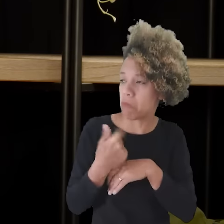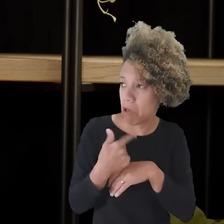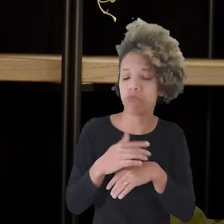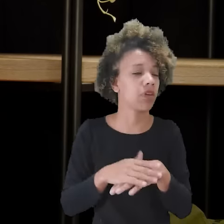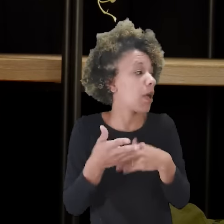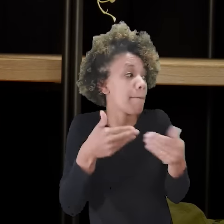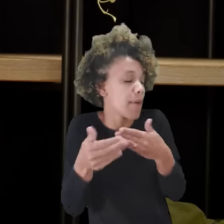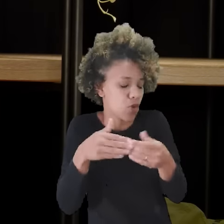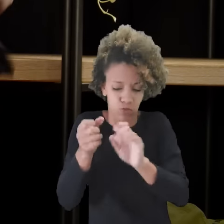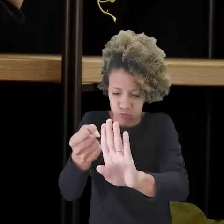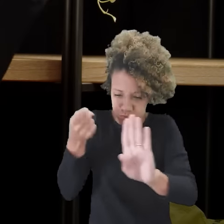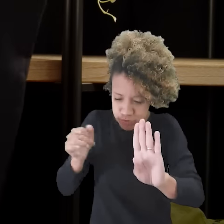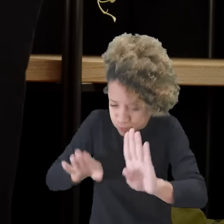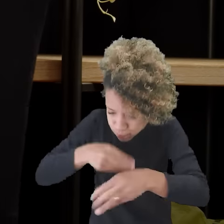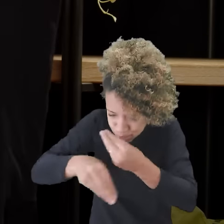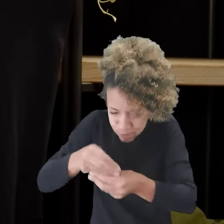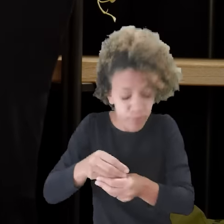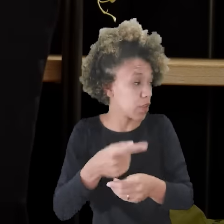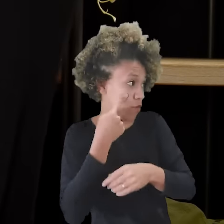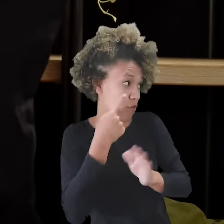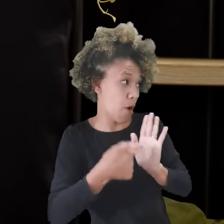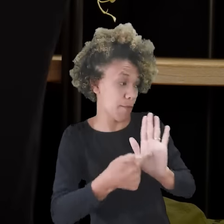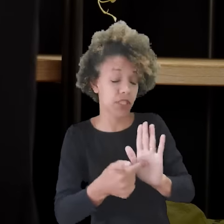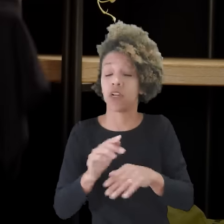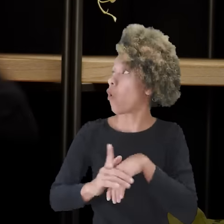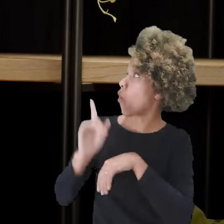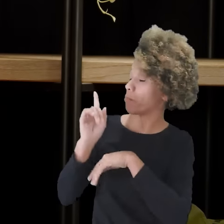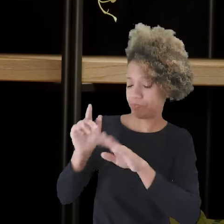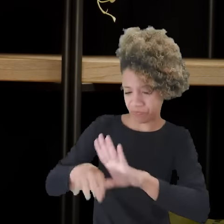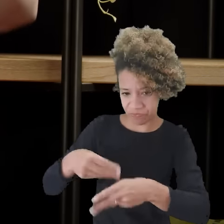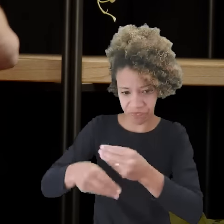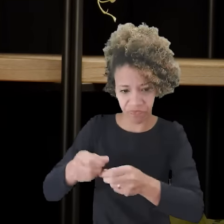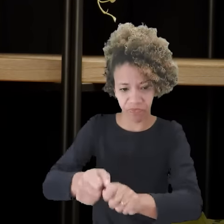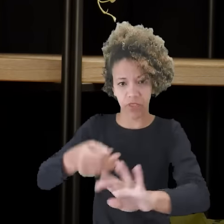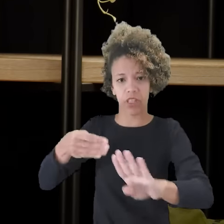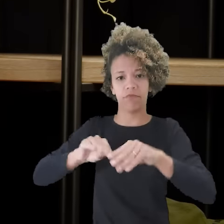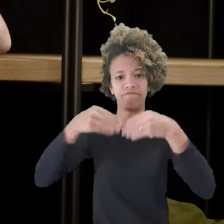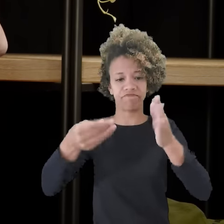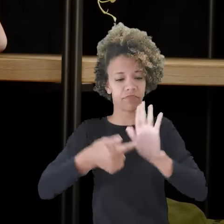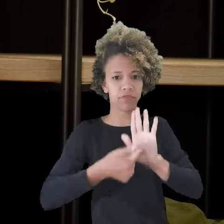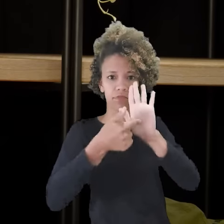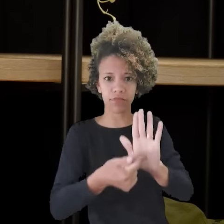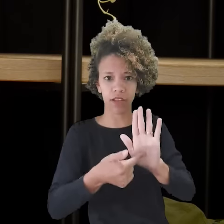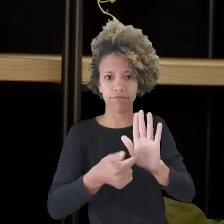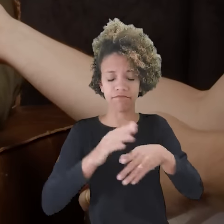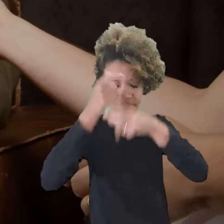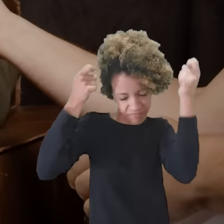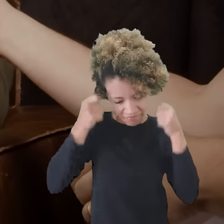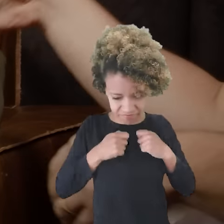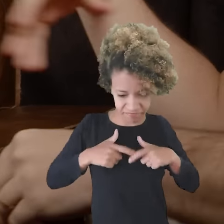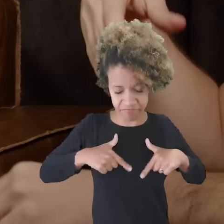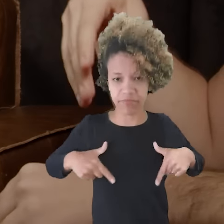de qualquer jeito você pega a camiseta vou até te mostrar você pegar a camiseta aqui da gaveta você coloca no corpo Rodrigo Marques ela desamassa